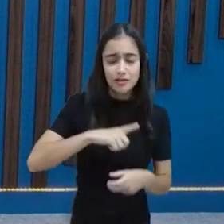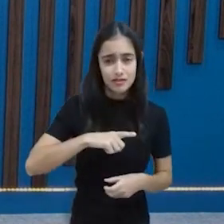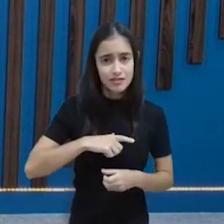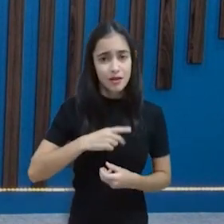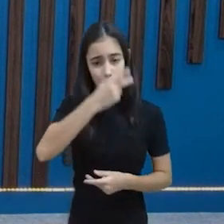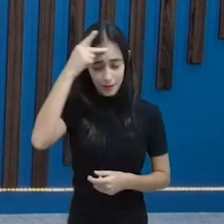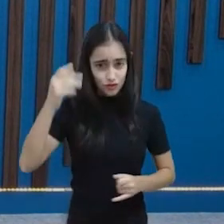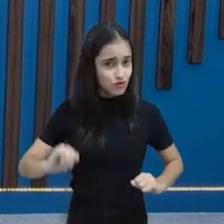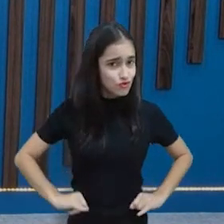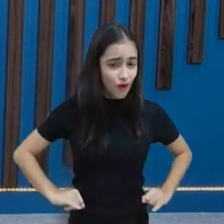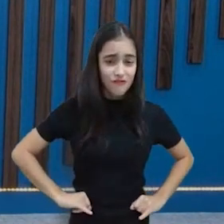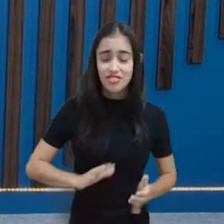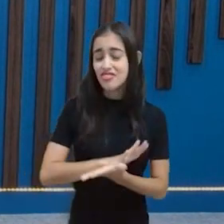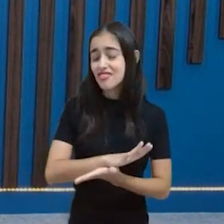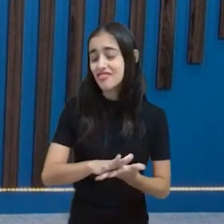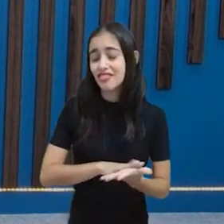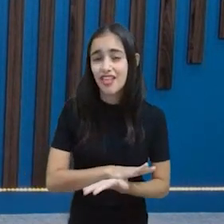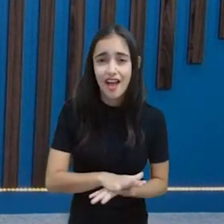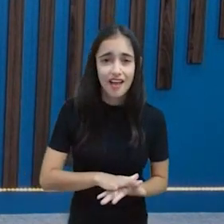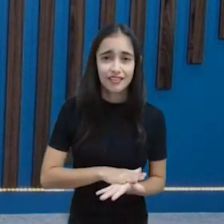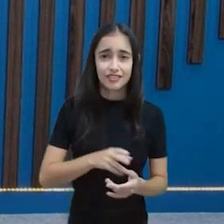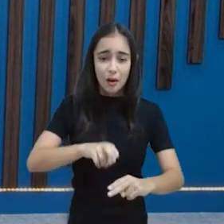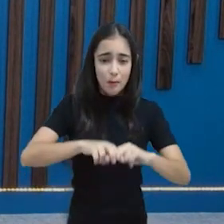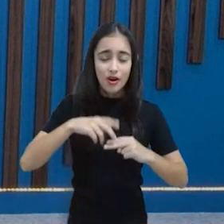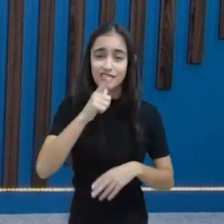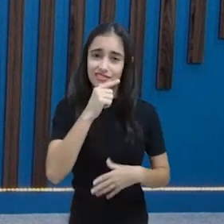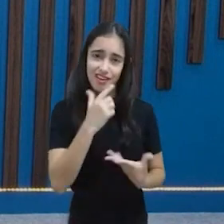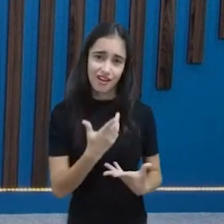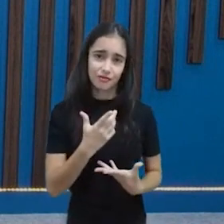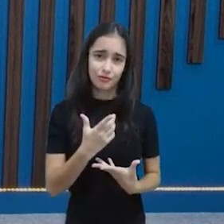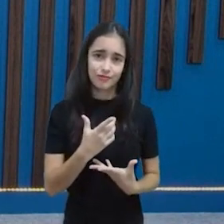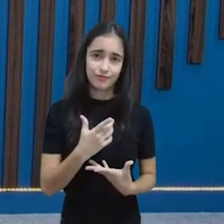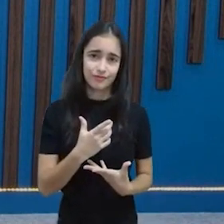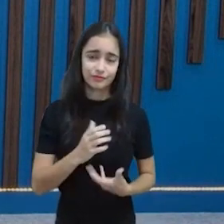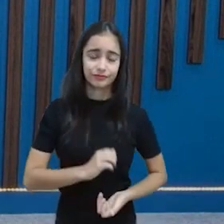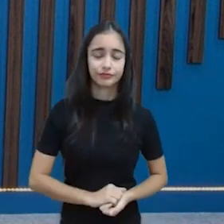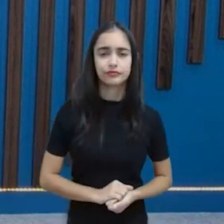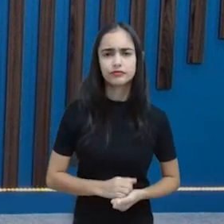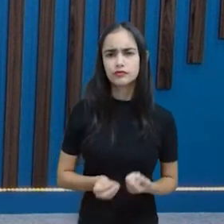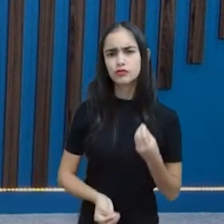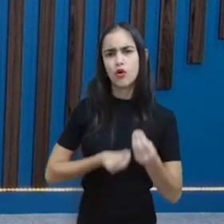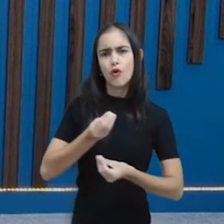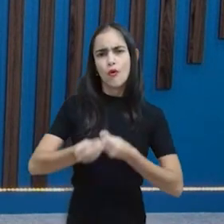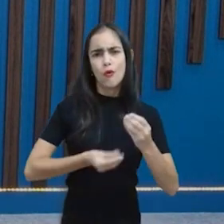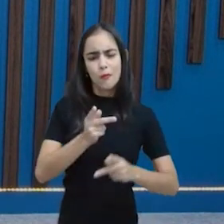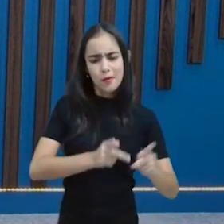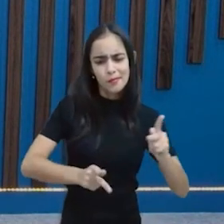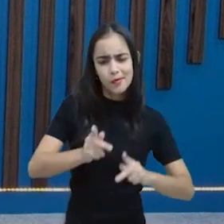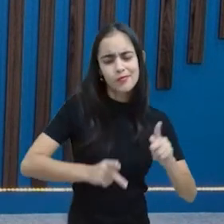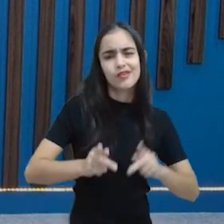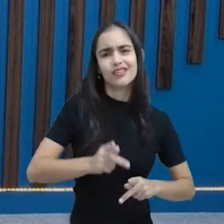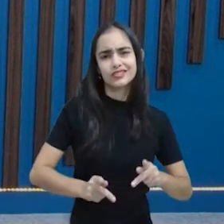ainda mais, né, piscinas e mais piscinas cheias de água. Como é que essa parcela da população aí,